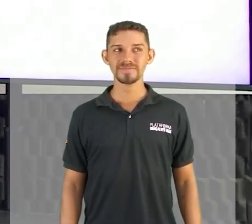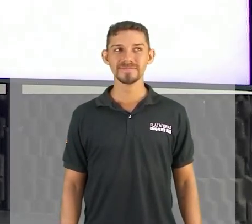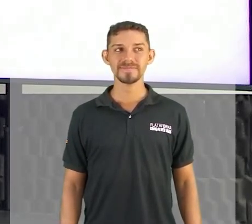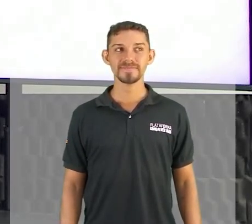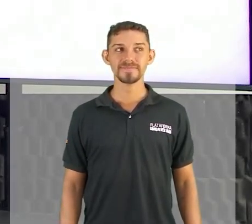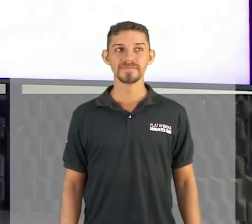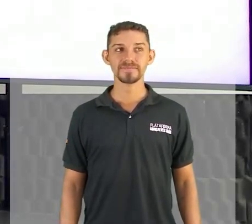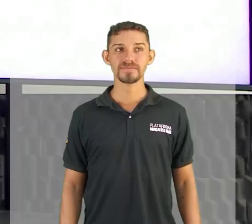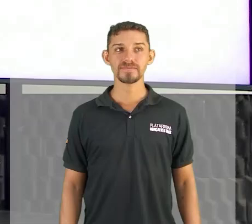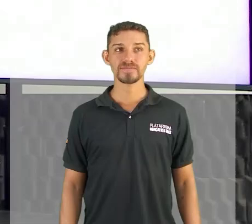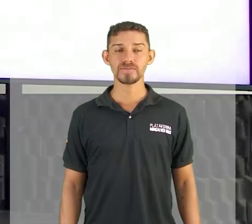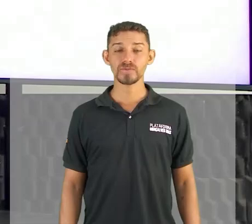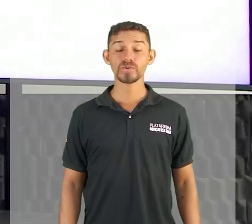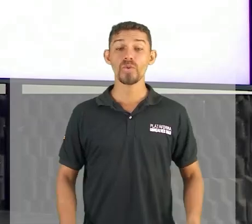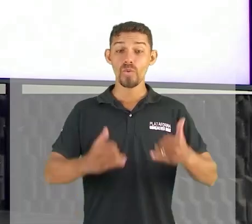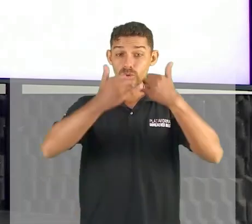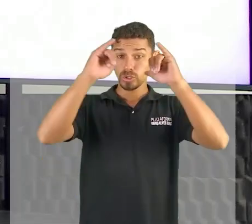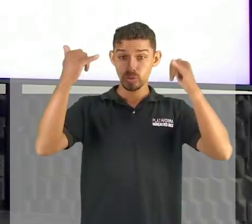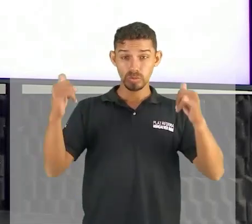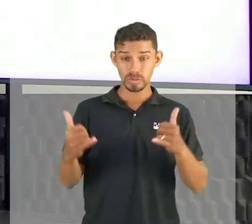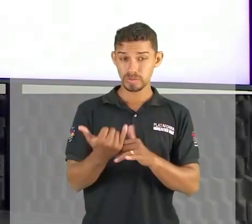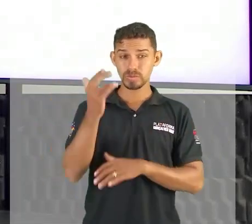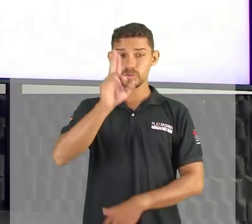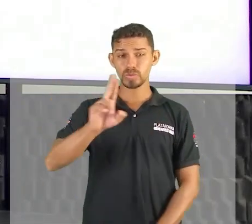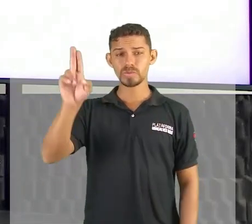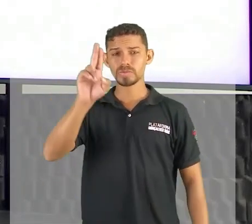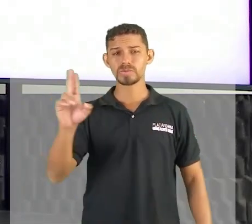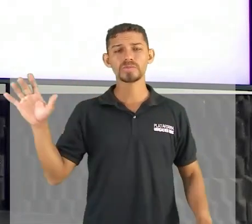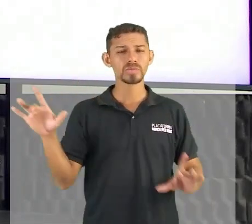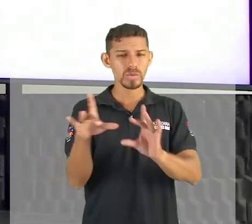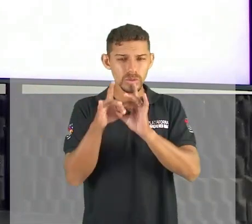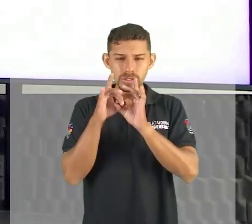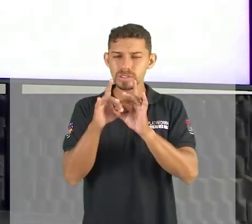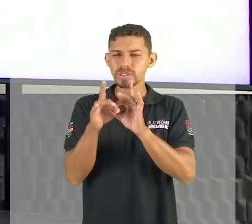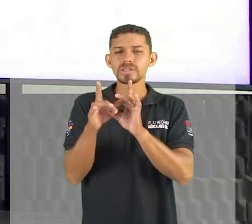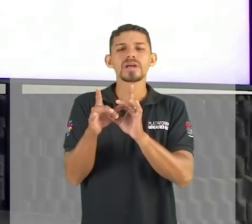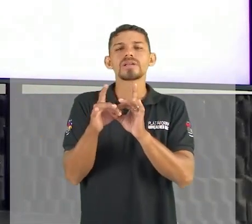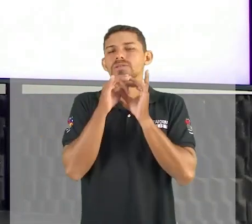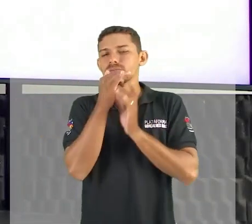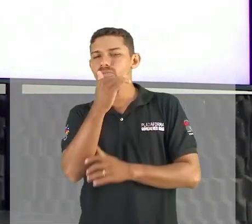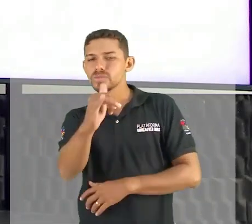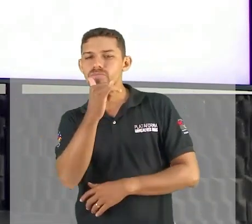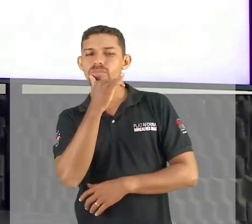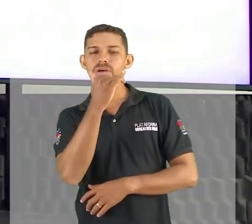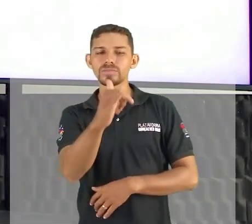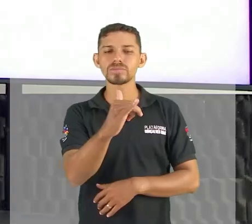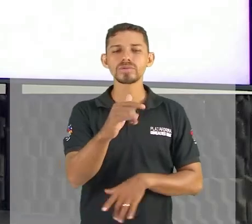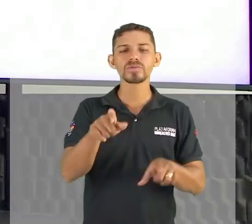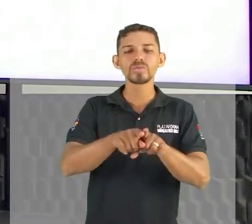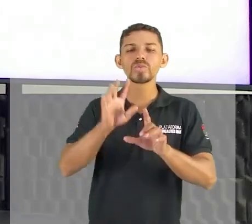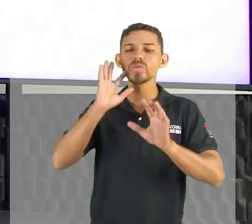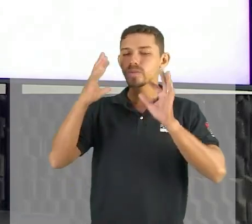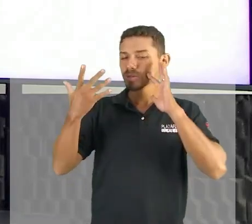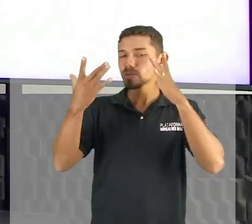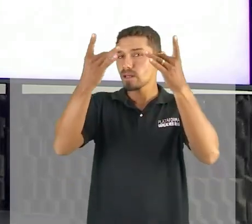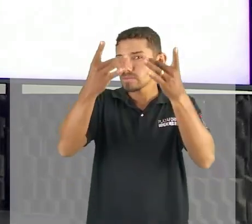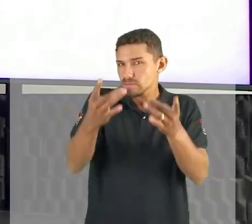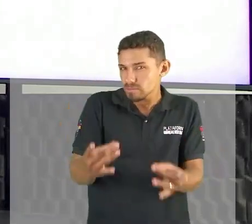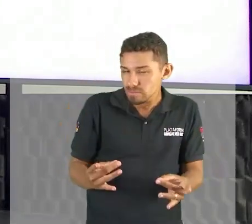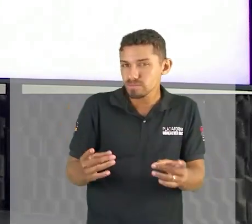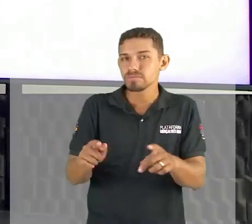agora os circuitos elétricos são utilizados para conectar dispositivos elétricos e eletrônicos conforme